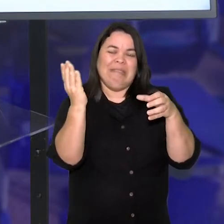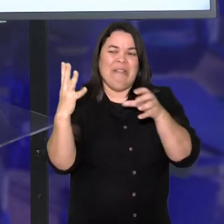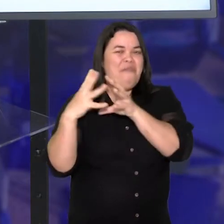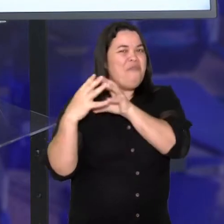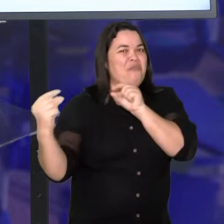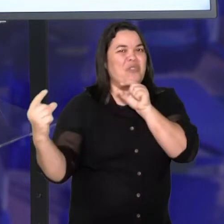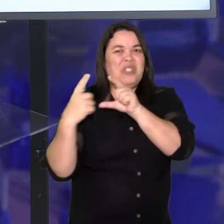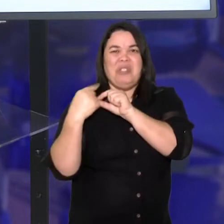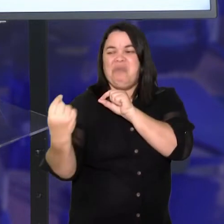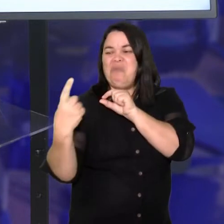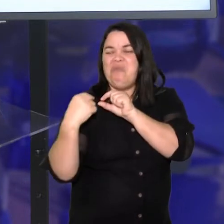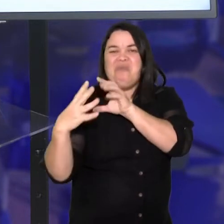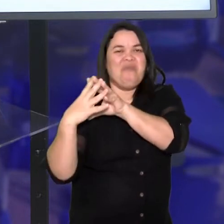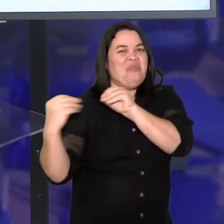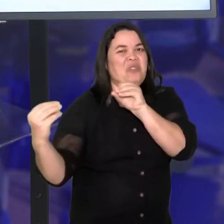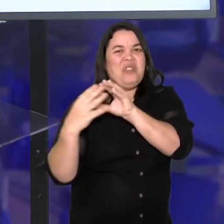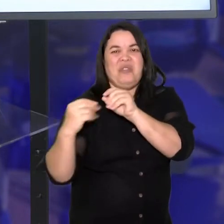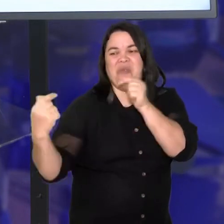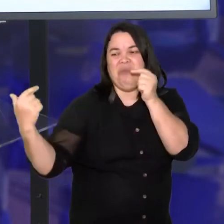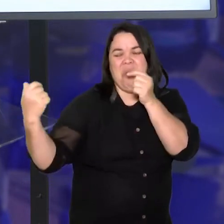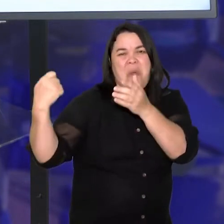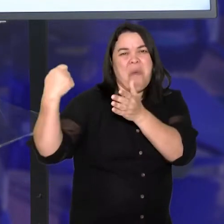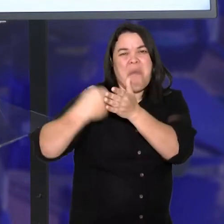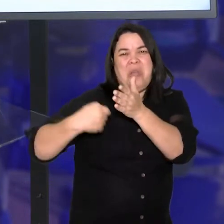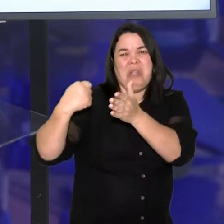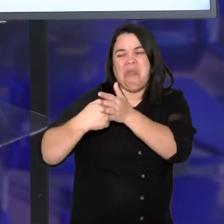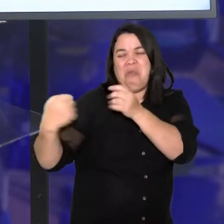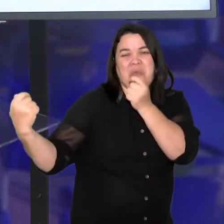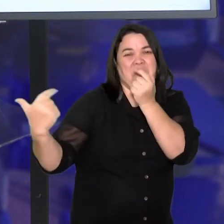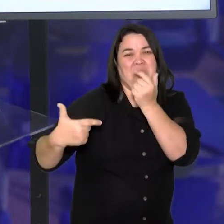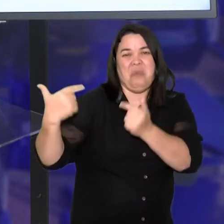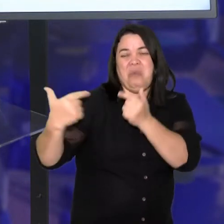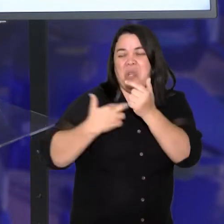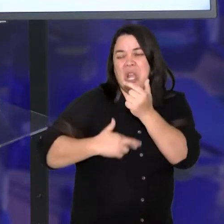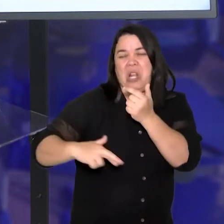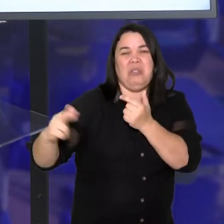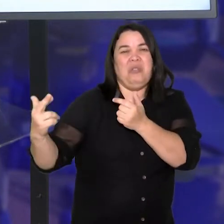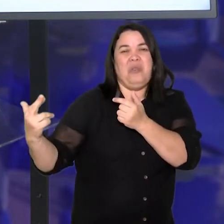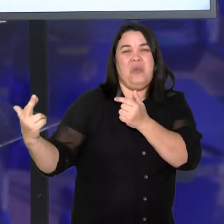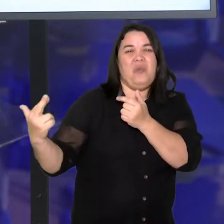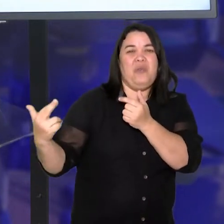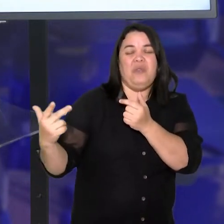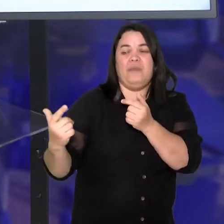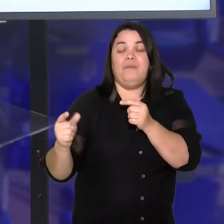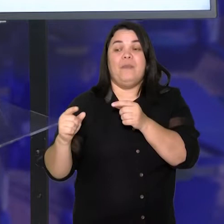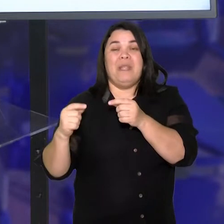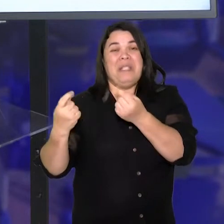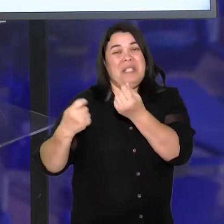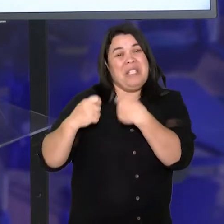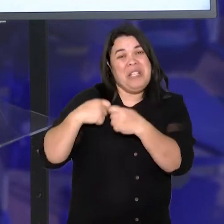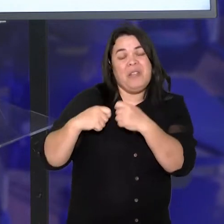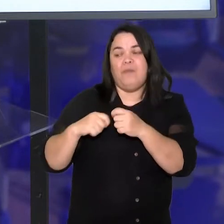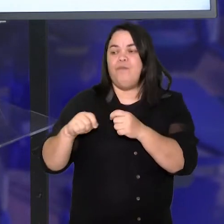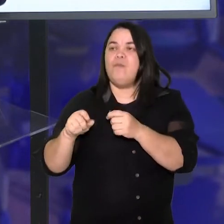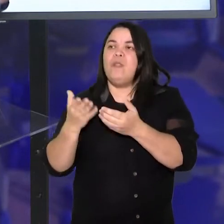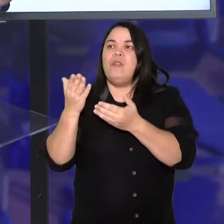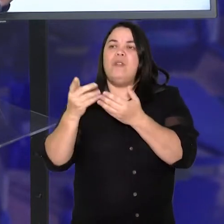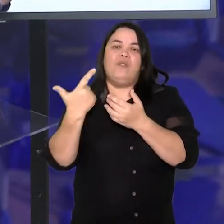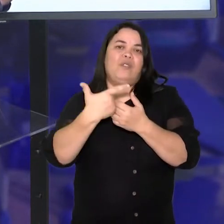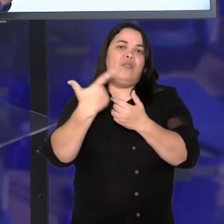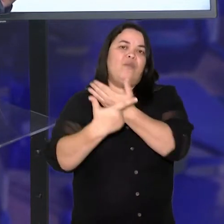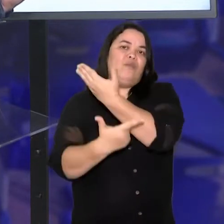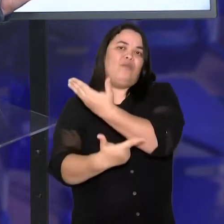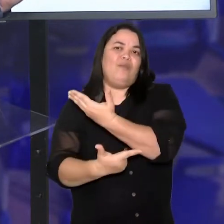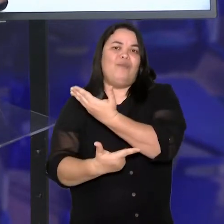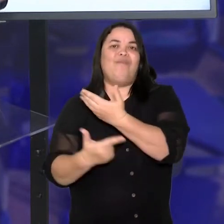forçada, fugindo de perseguições políticas, religiosas, né, ou até questões econômicas. E aqui não, aqui é migração